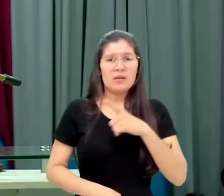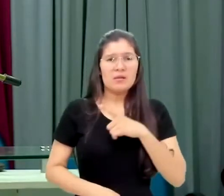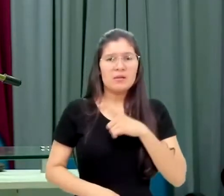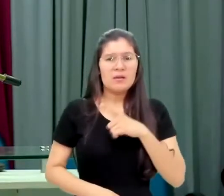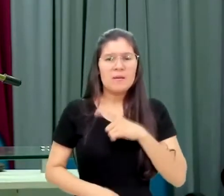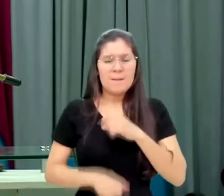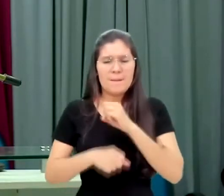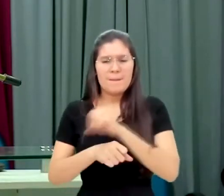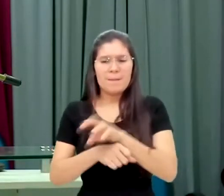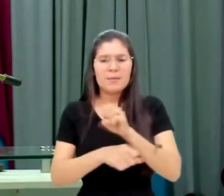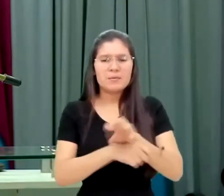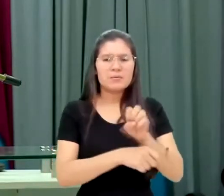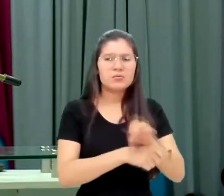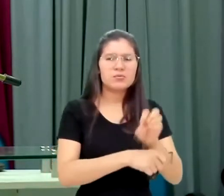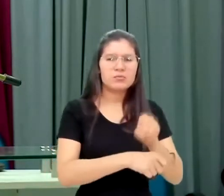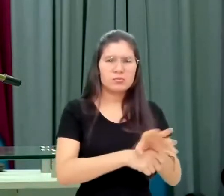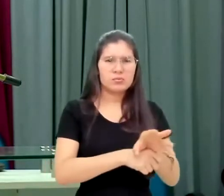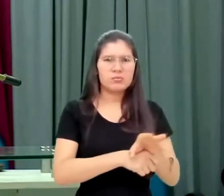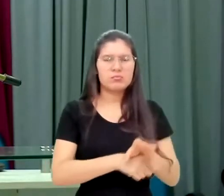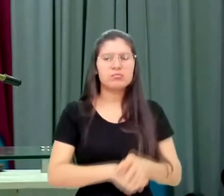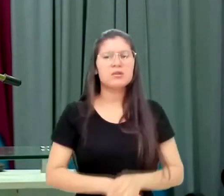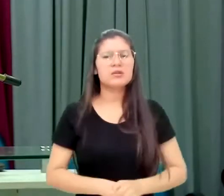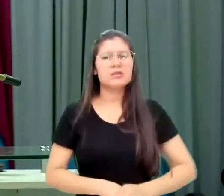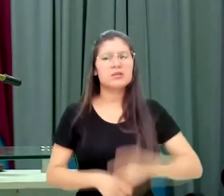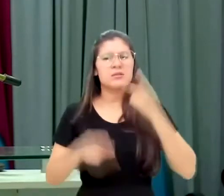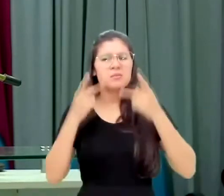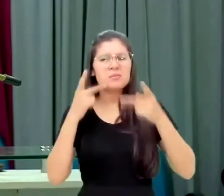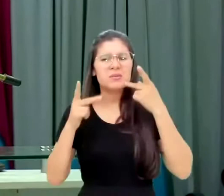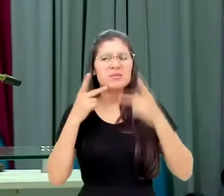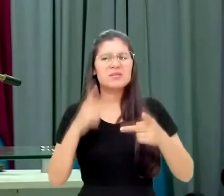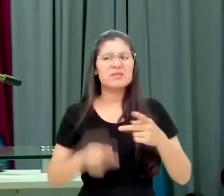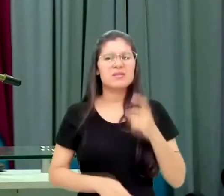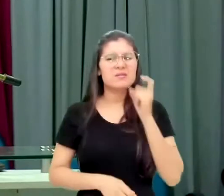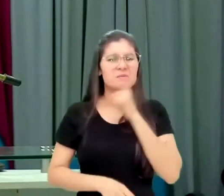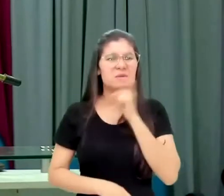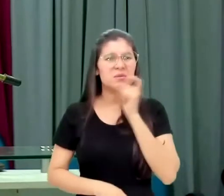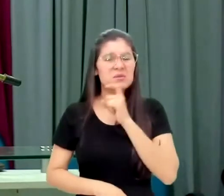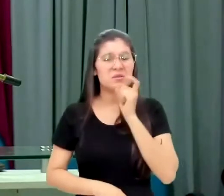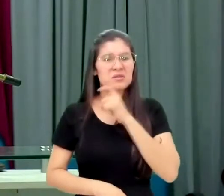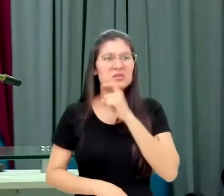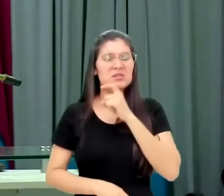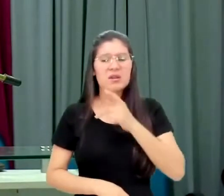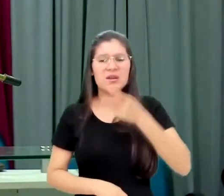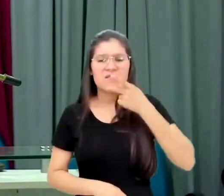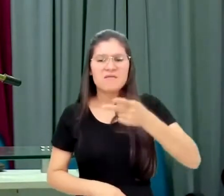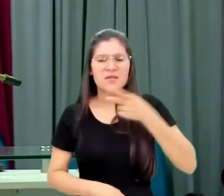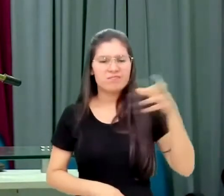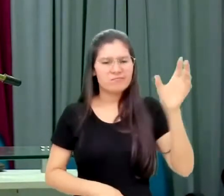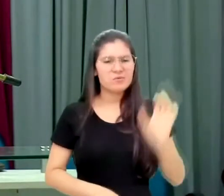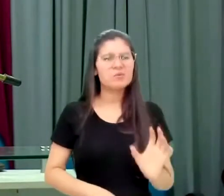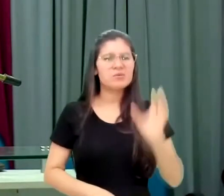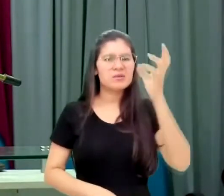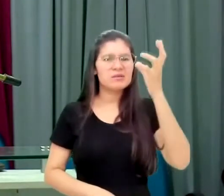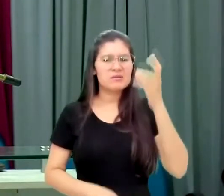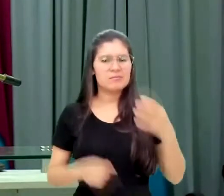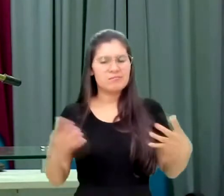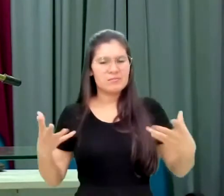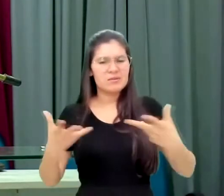isto e aquilo outro, porque uma senhora pregou no lugar e disse que vai acontecer isso e aquilo.